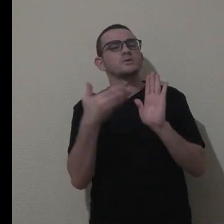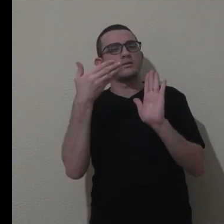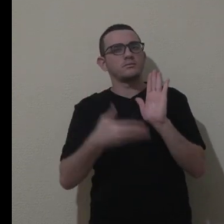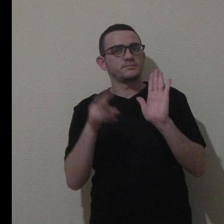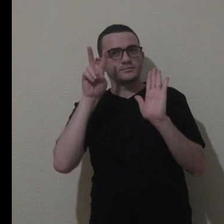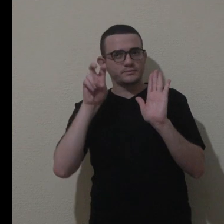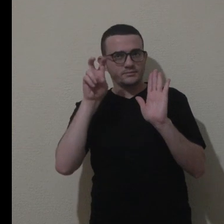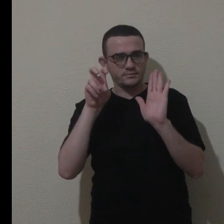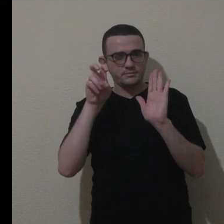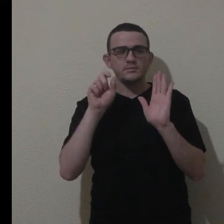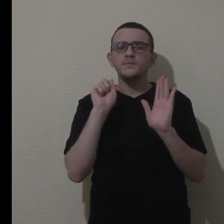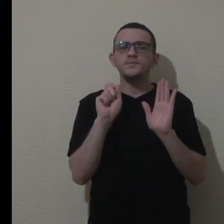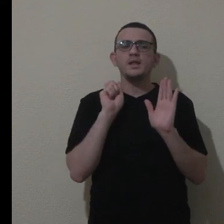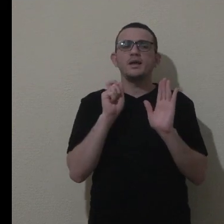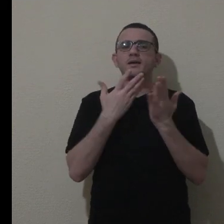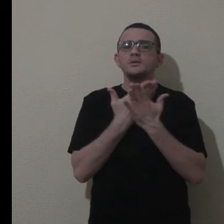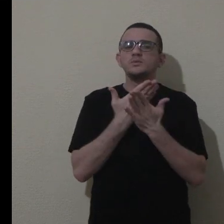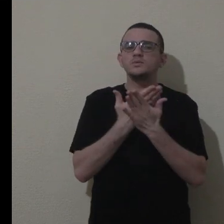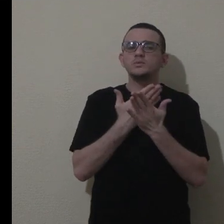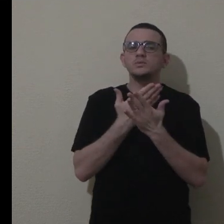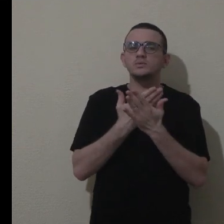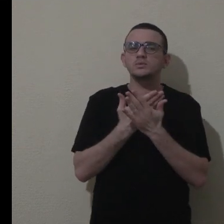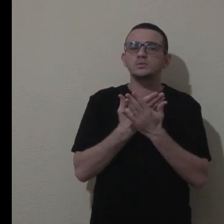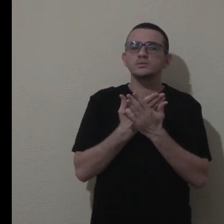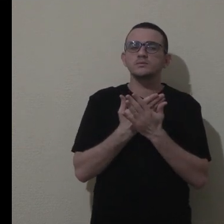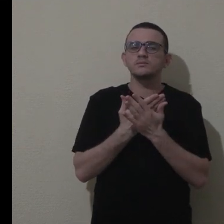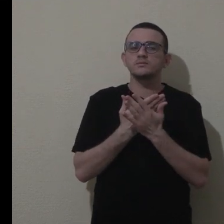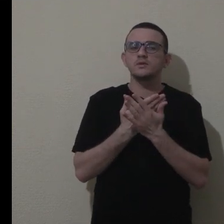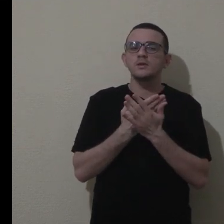essa questão, que é um estudo bastante